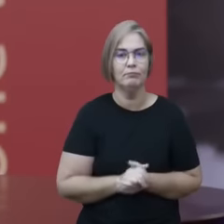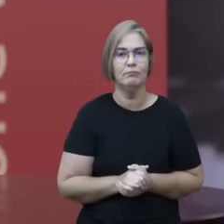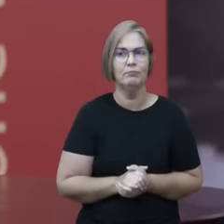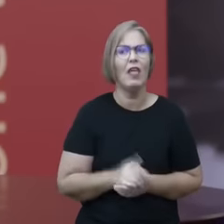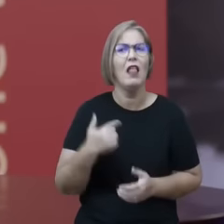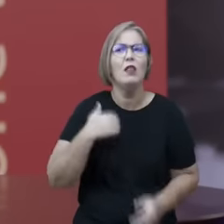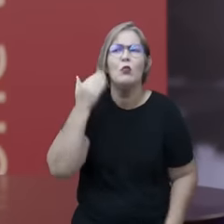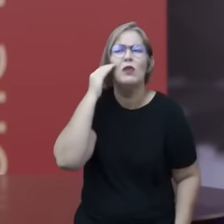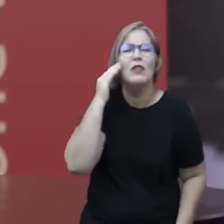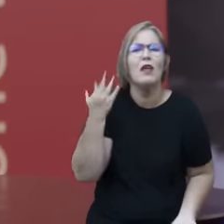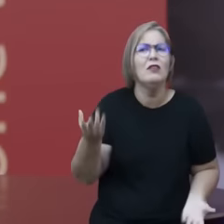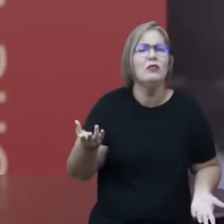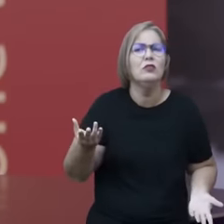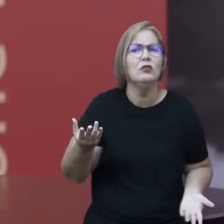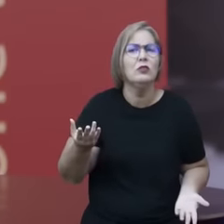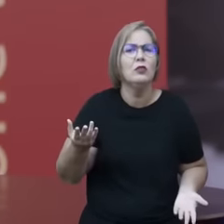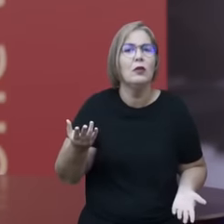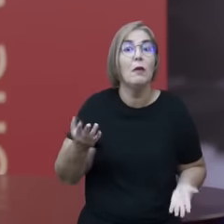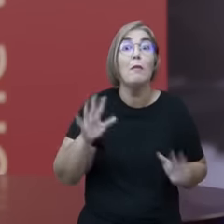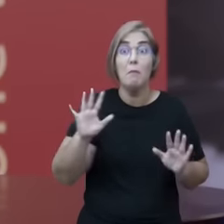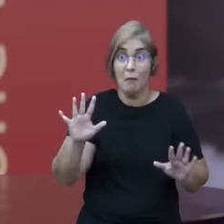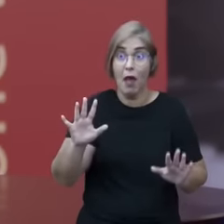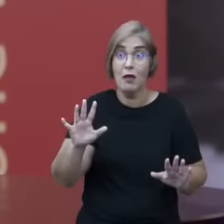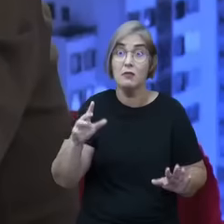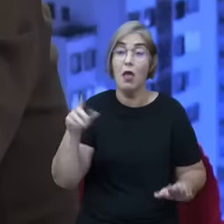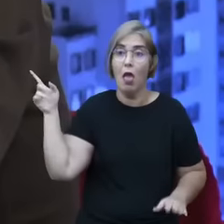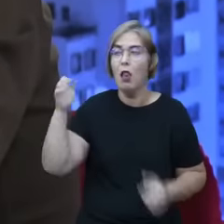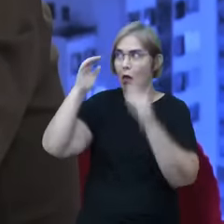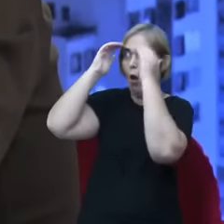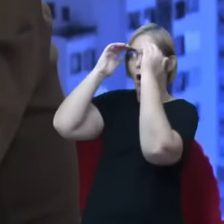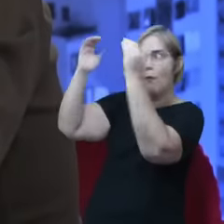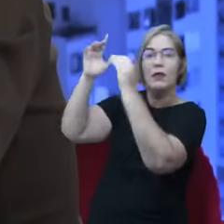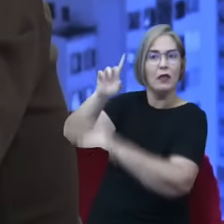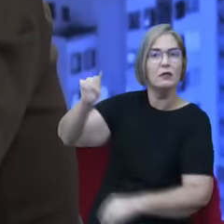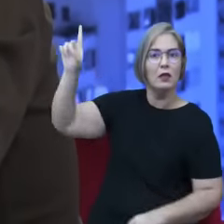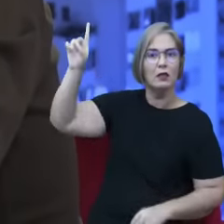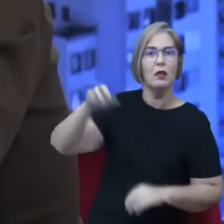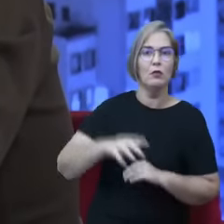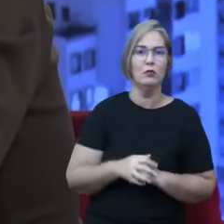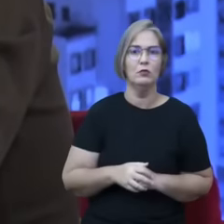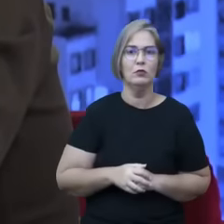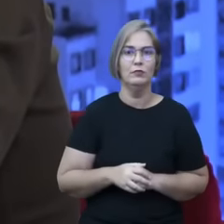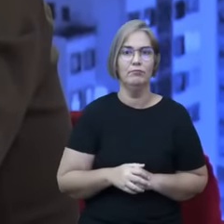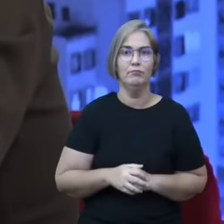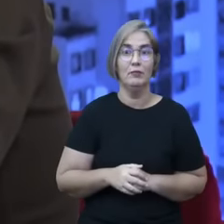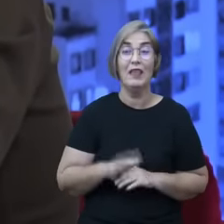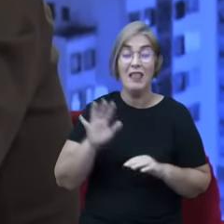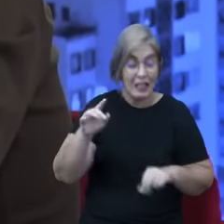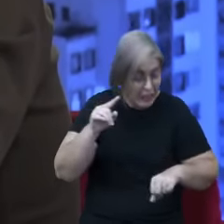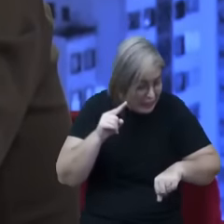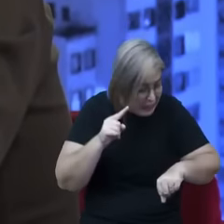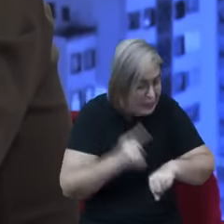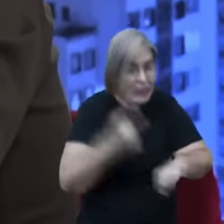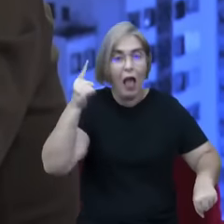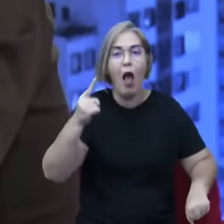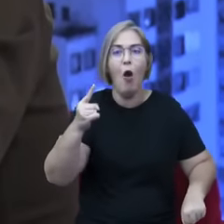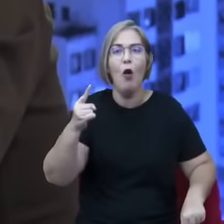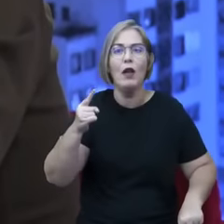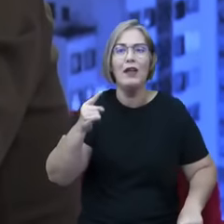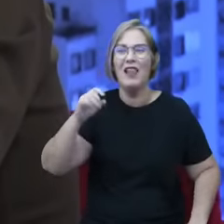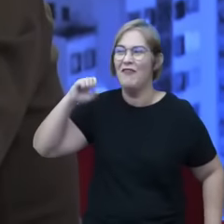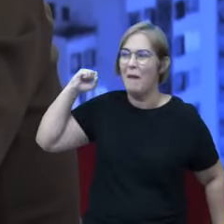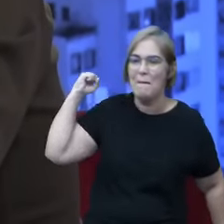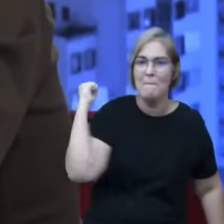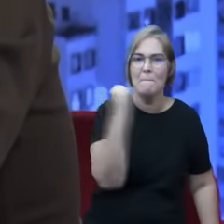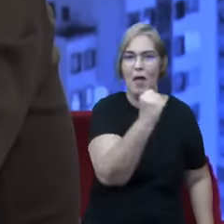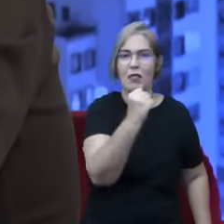compreende, mas ele leva o seu filho para ser sacrificado. E na hora que ele ia sacrificar o seu filho, então um